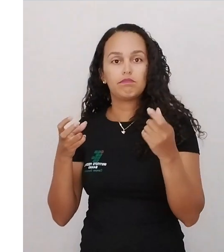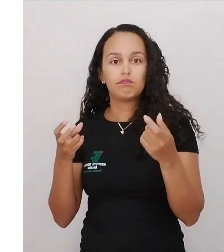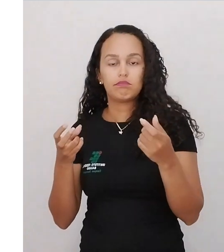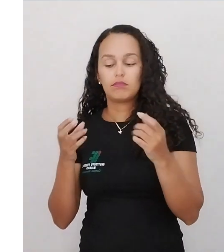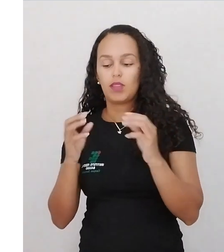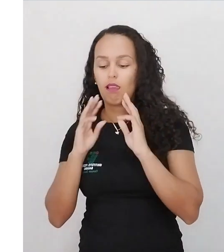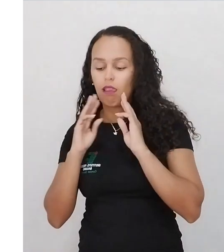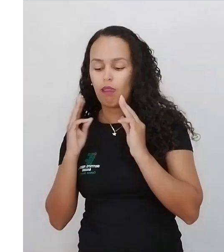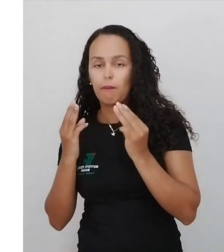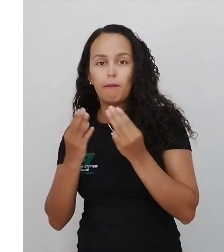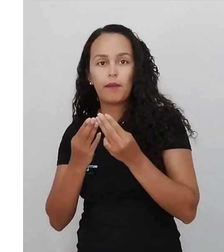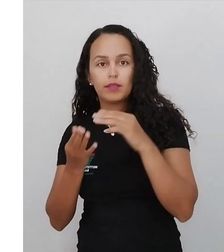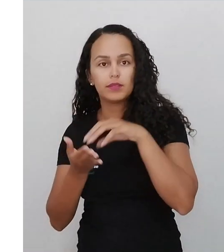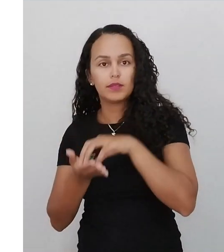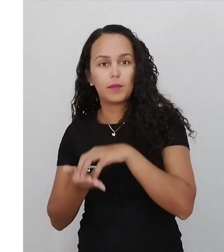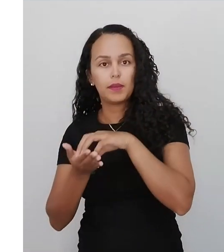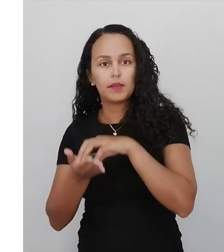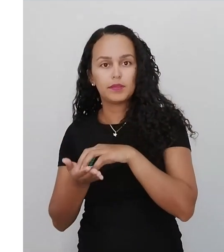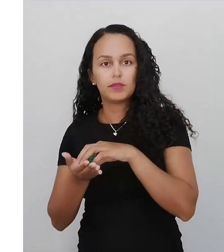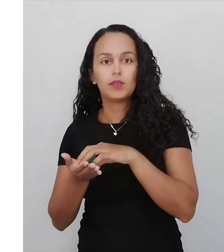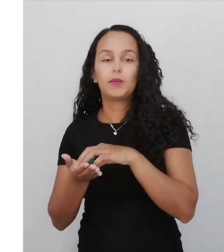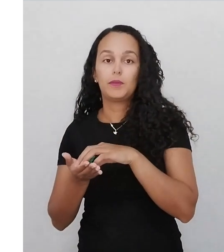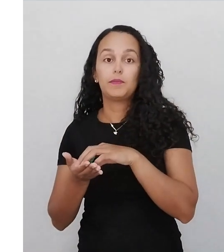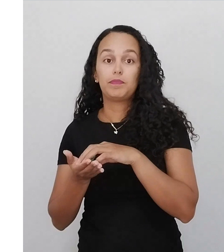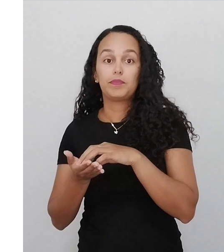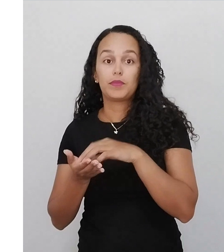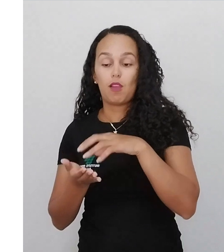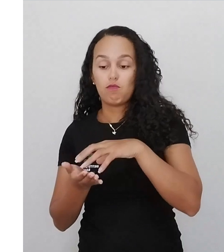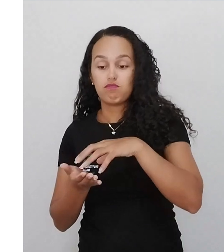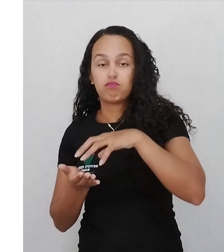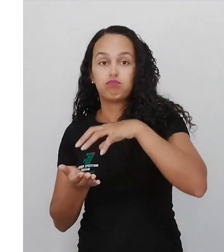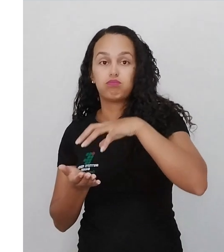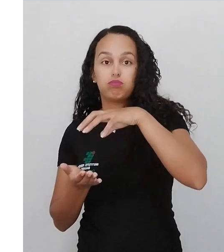aumento e o solo sofreu uma redução.